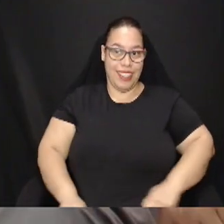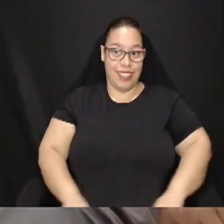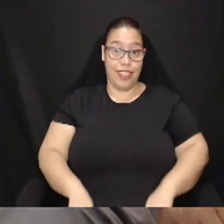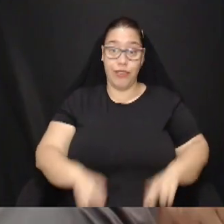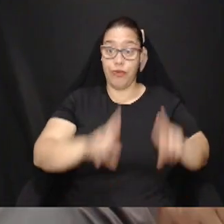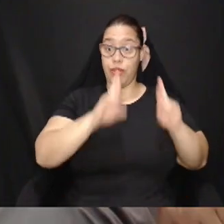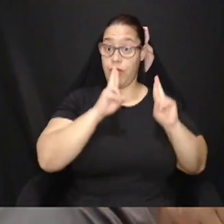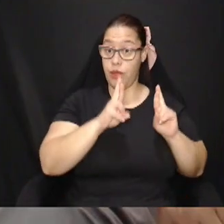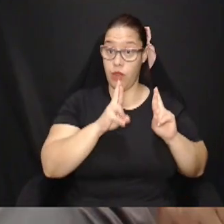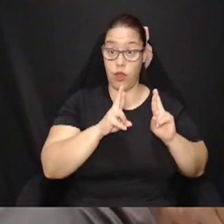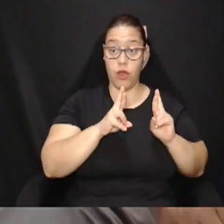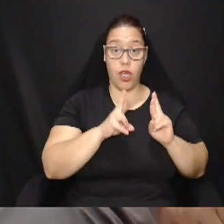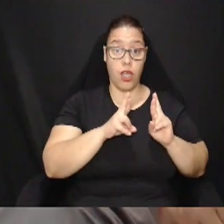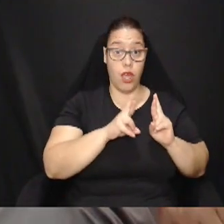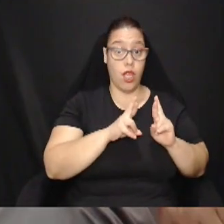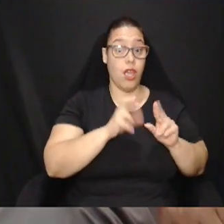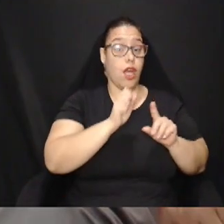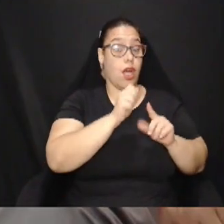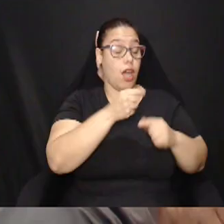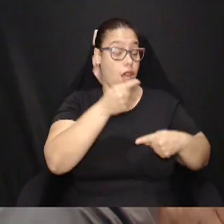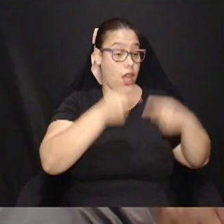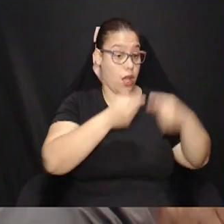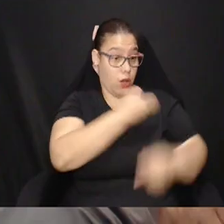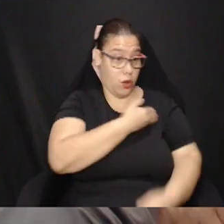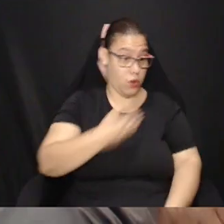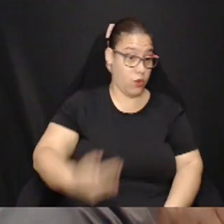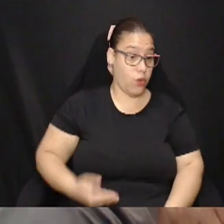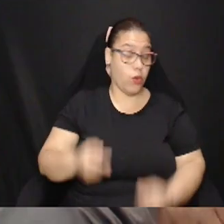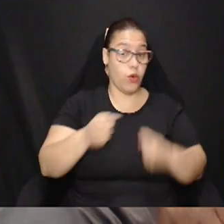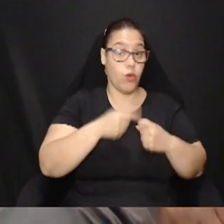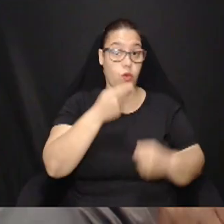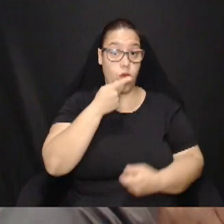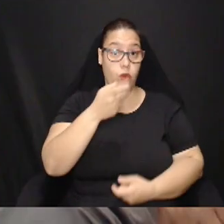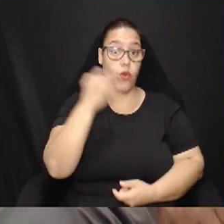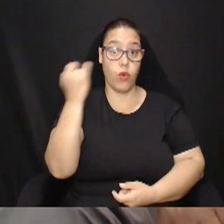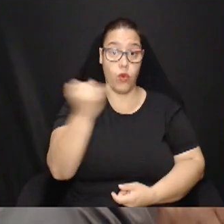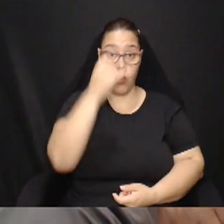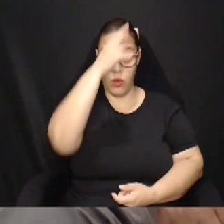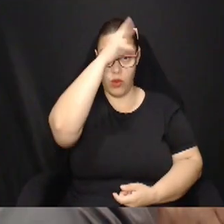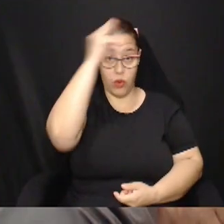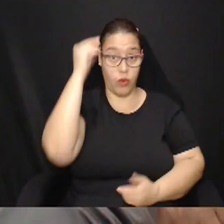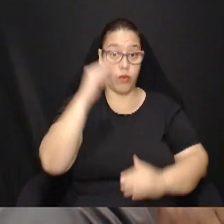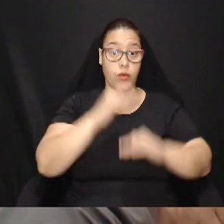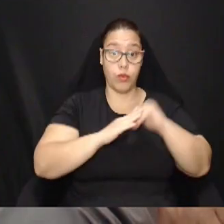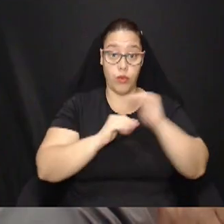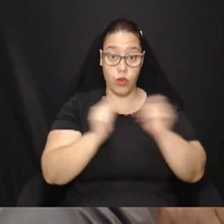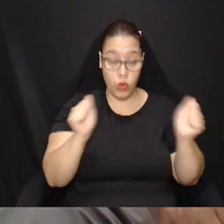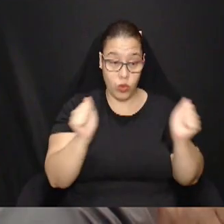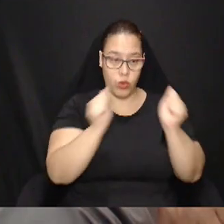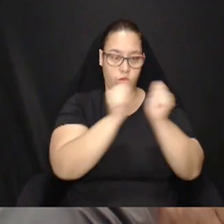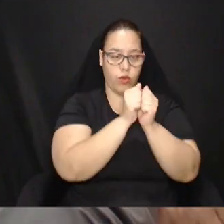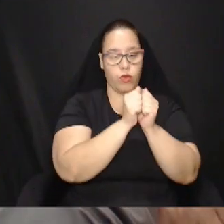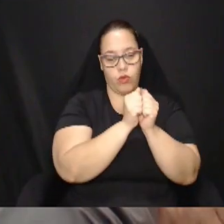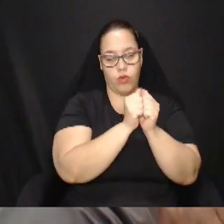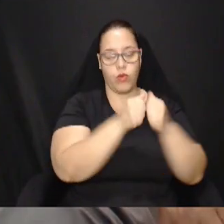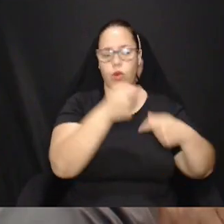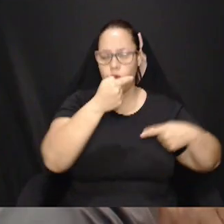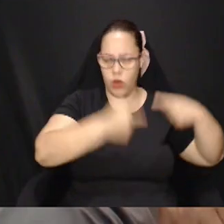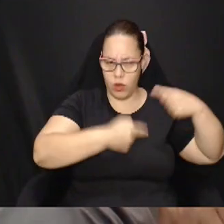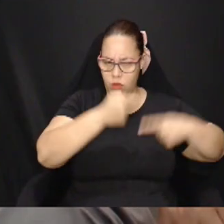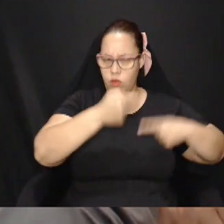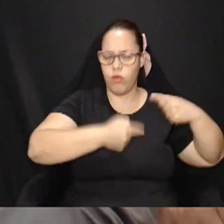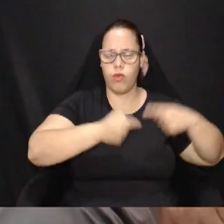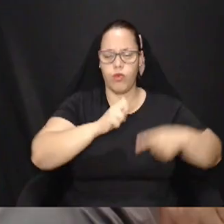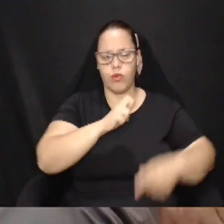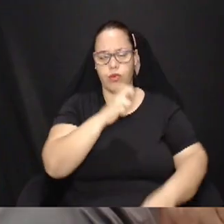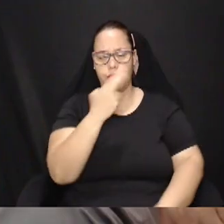as políticas públicas, assim como o doutor trouxe, na importância da prefeitura atuar nesse debate, ou como a Tamires